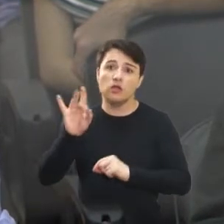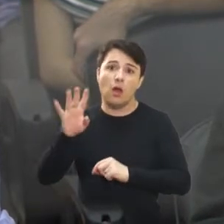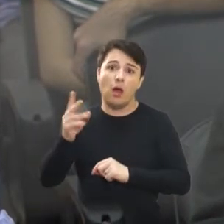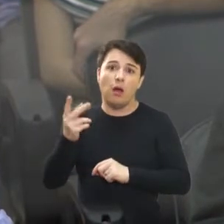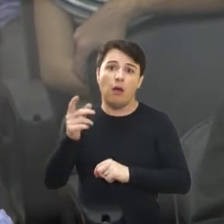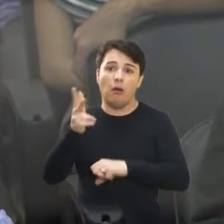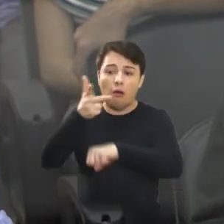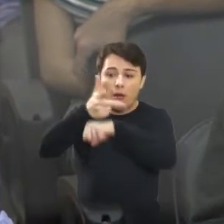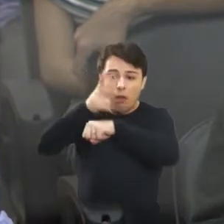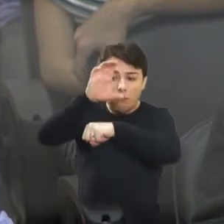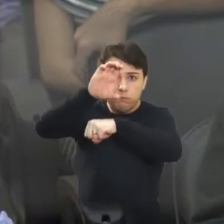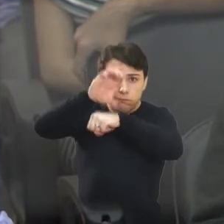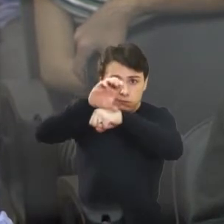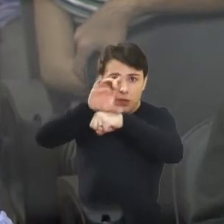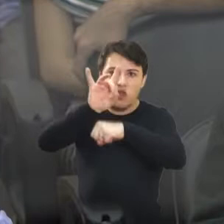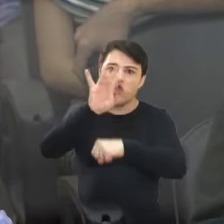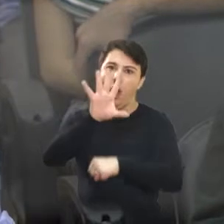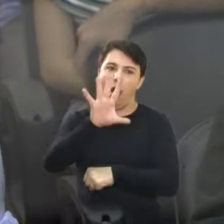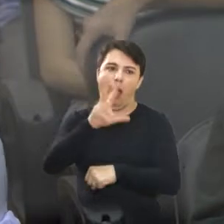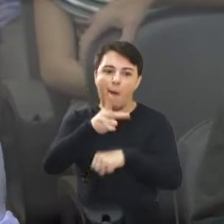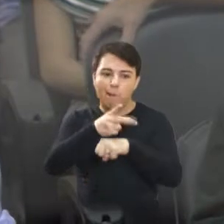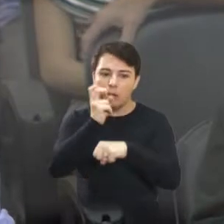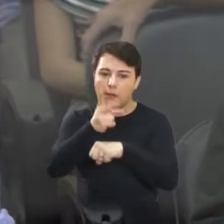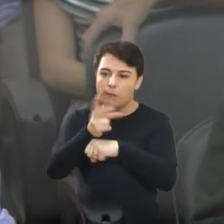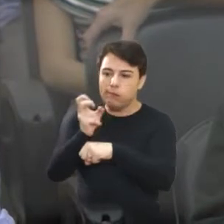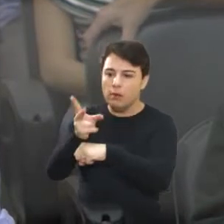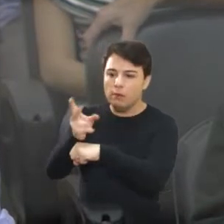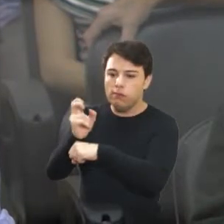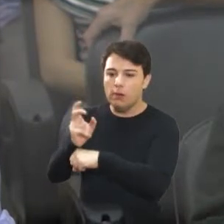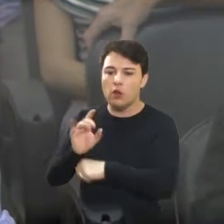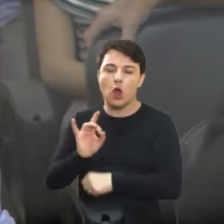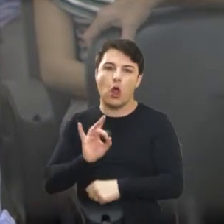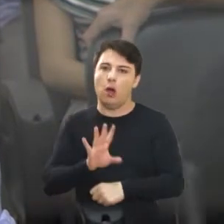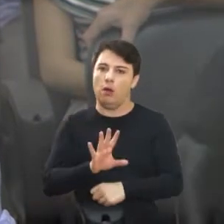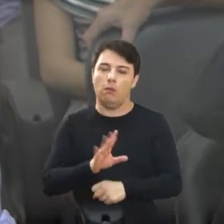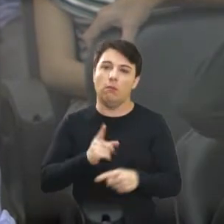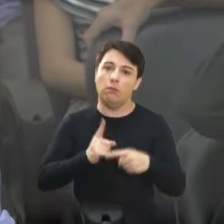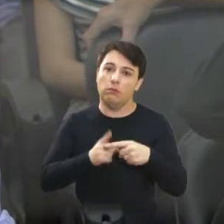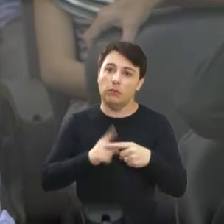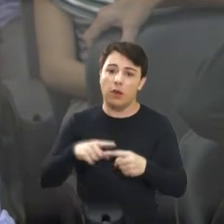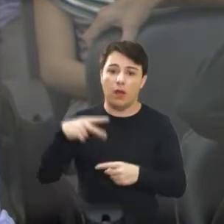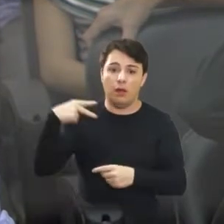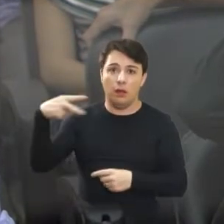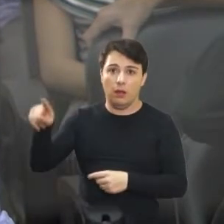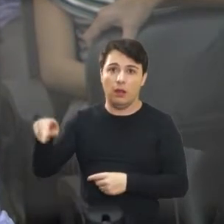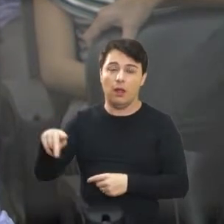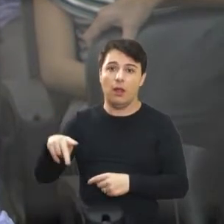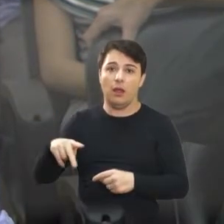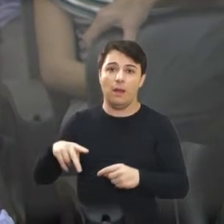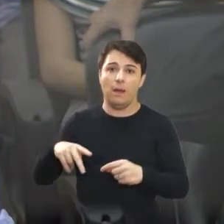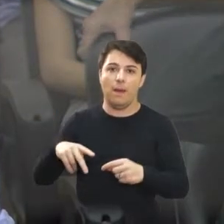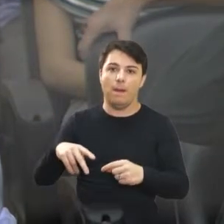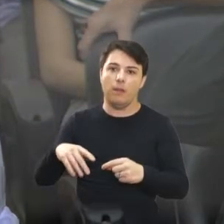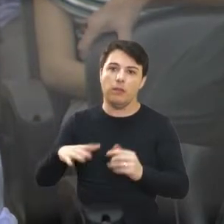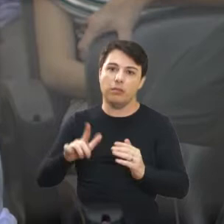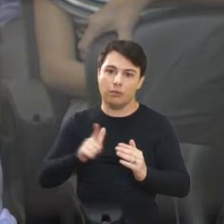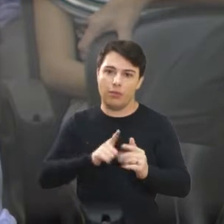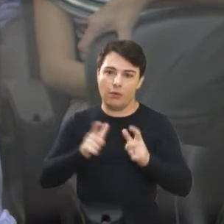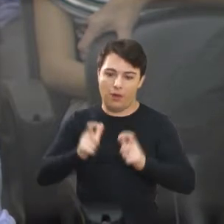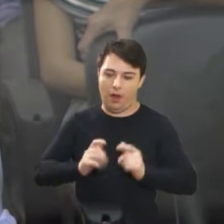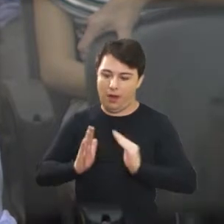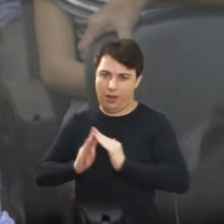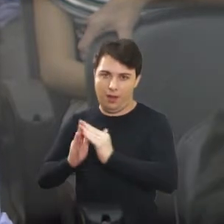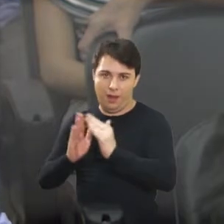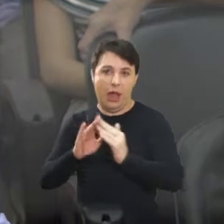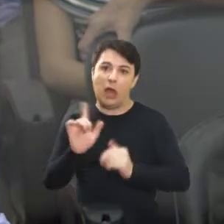radares confiscatórios, né? Porque já está justamente no trecho predominantemente residencial, não está no trecho